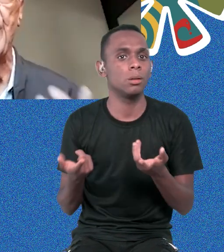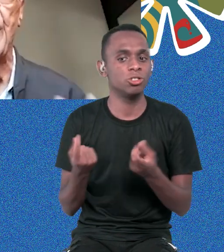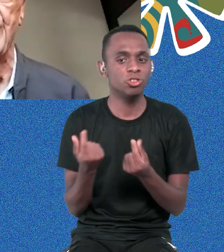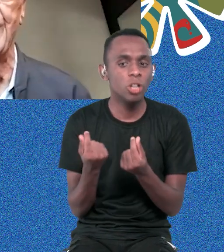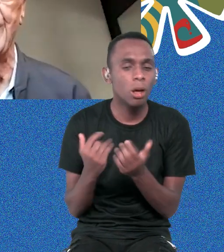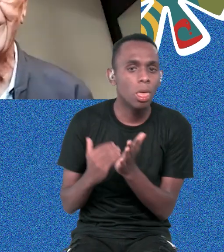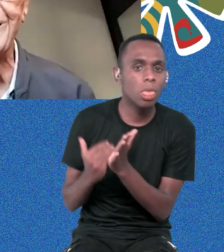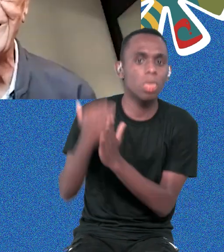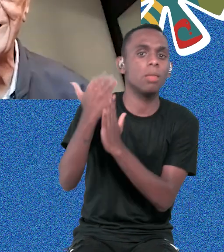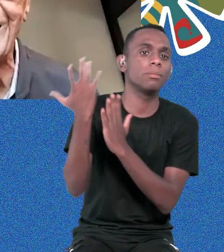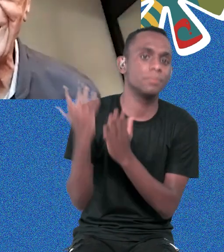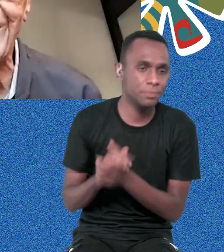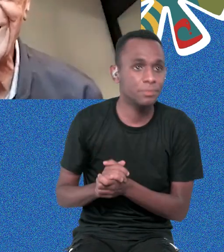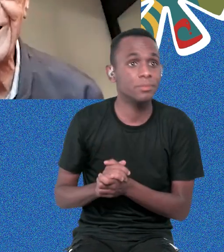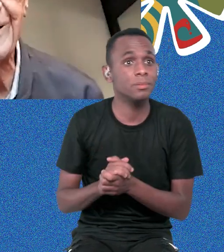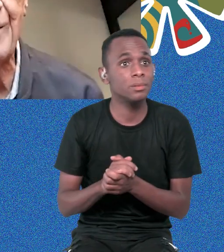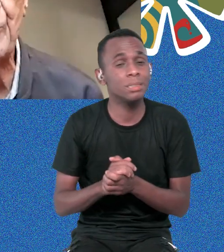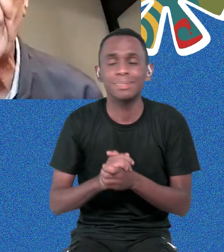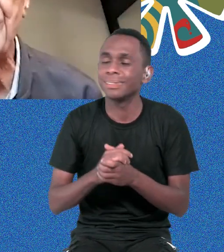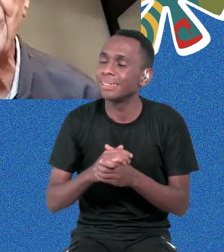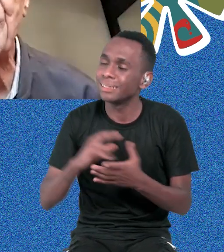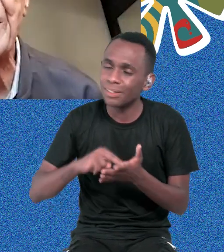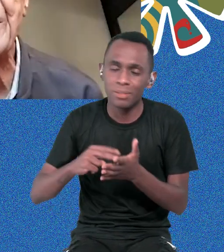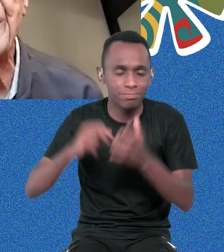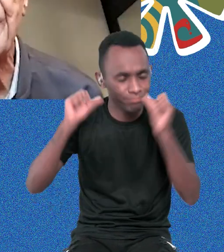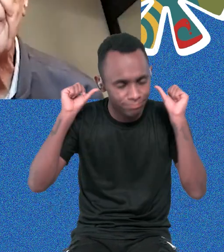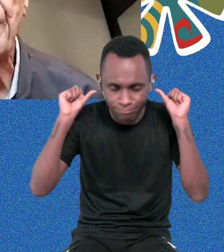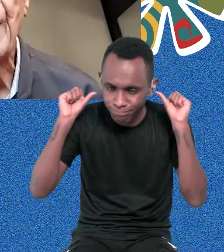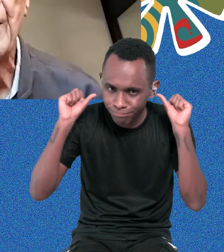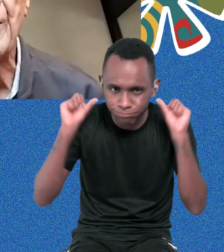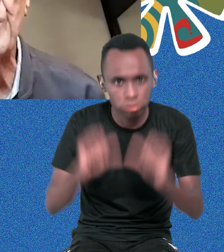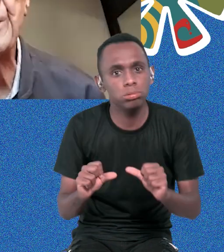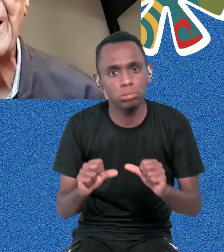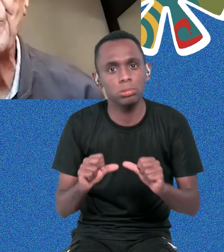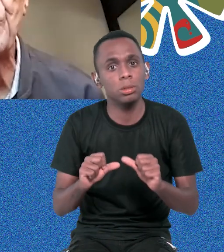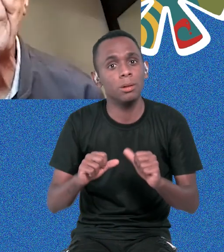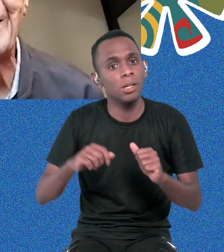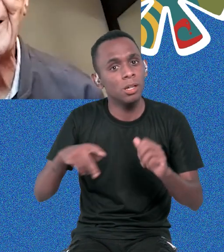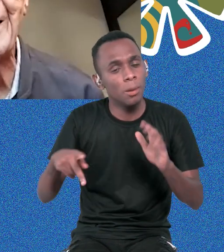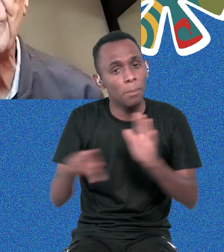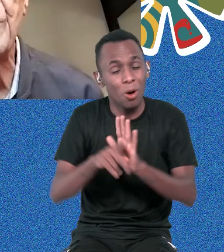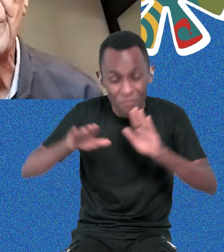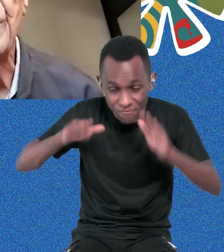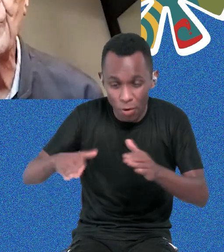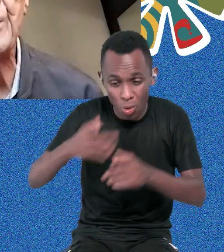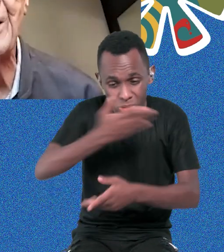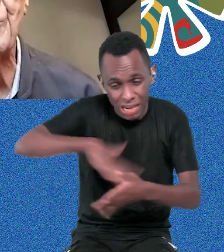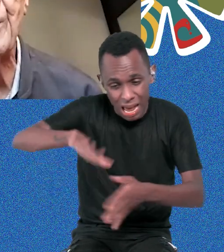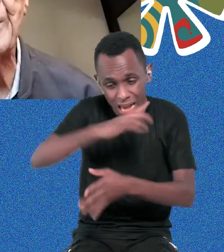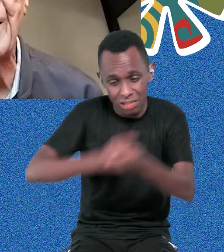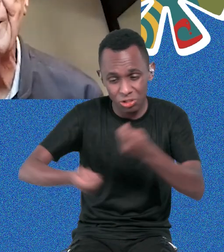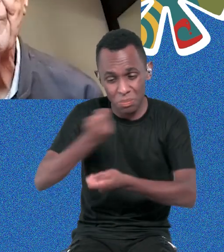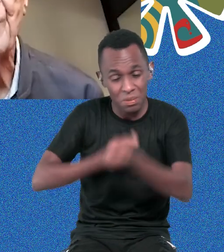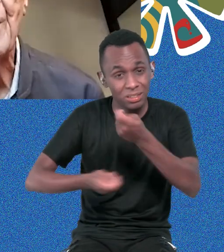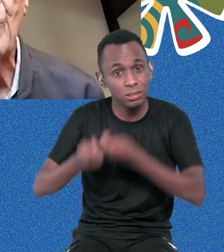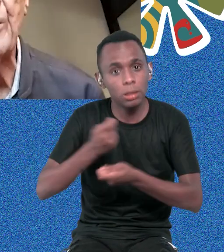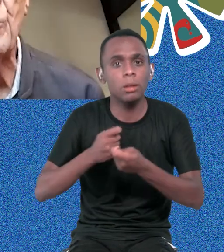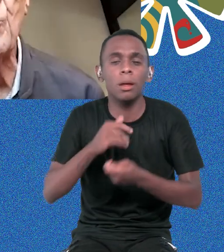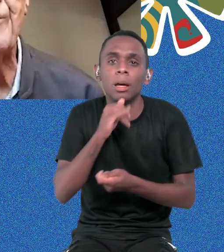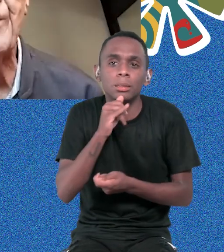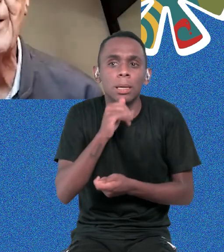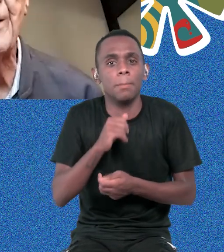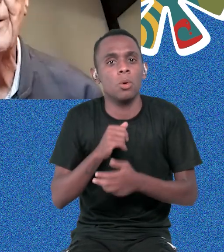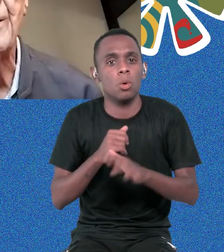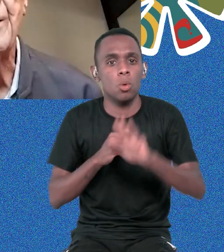isso vem. Esta é a realidade. Estamos terrivelmente num estado de mercado, num estado de capital.